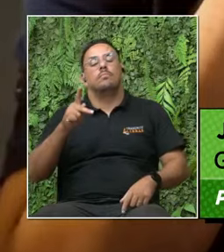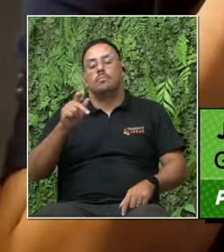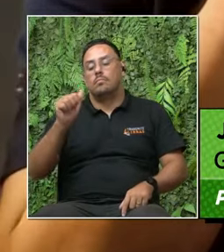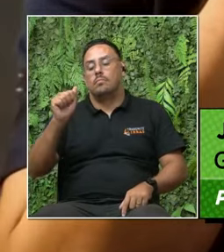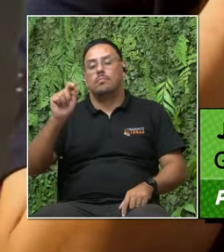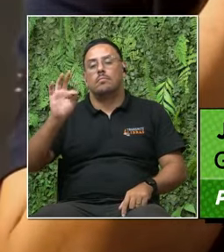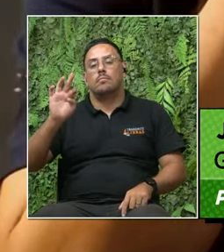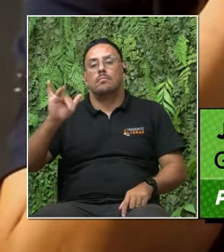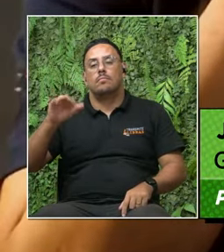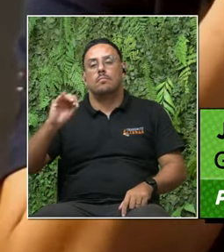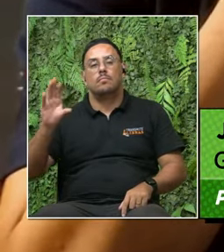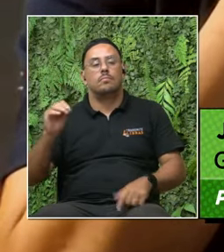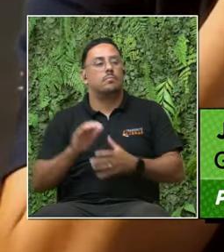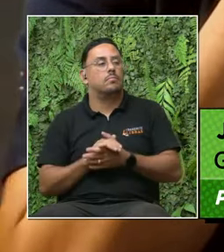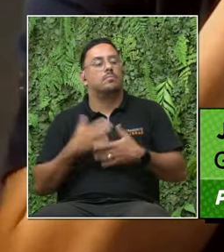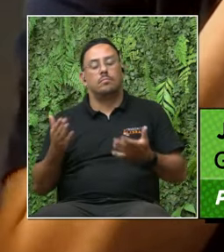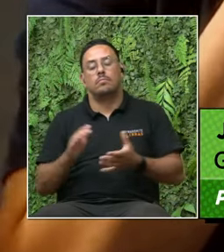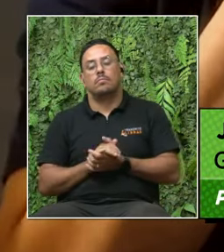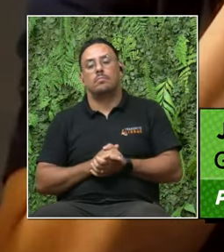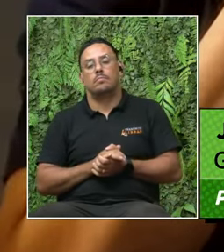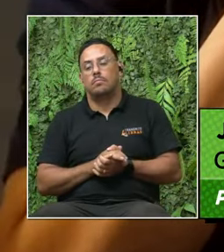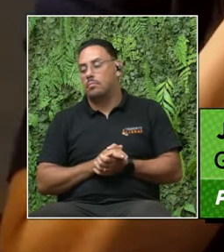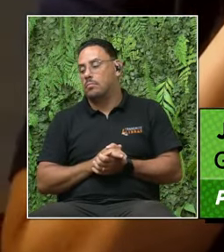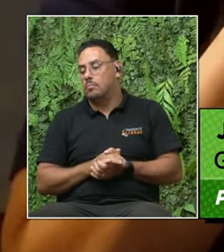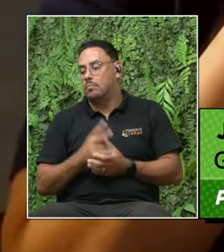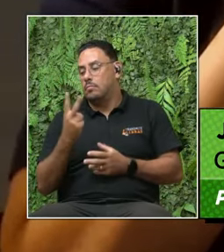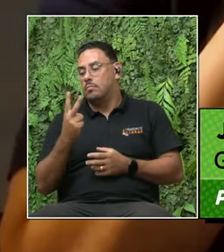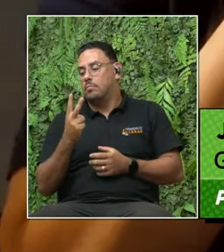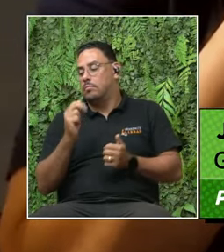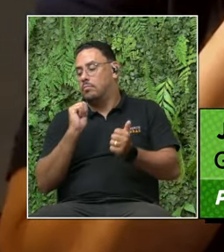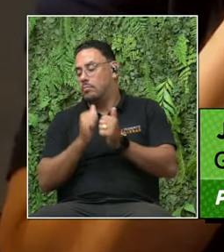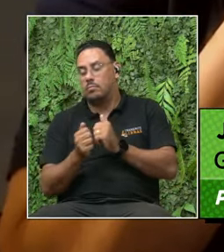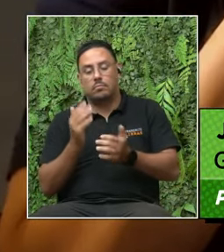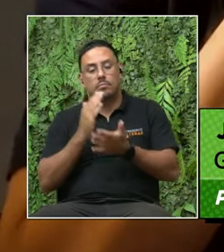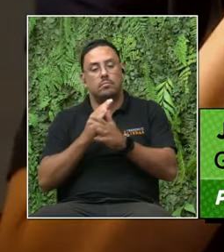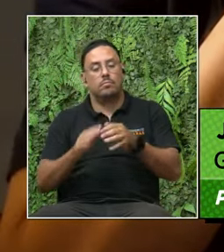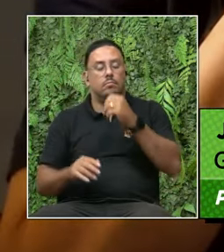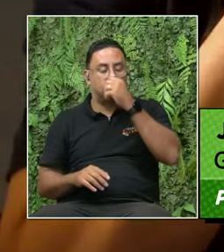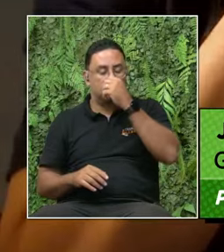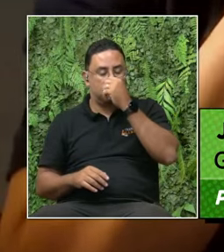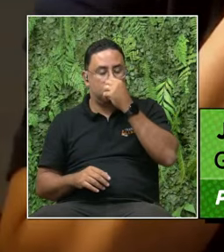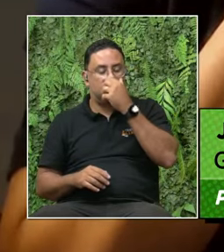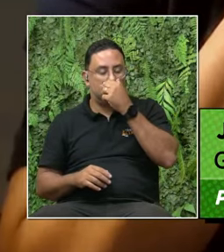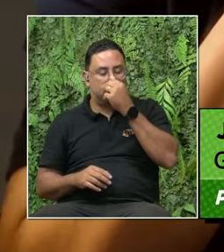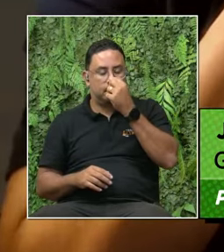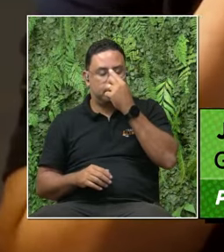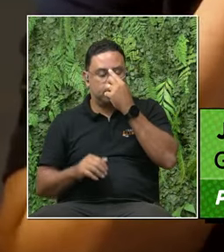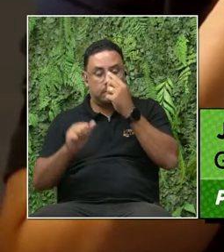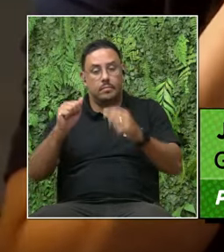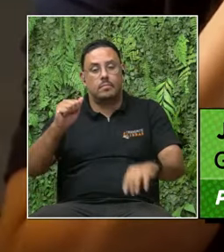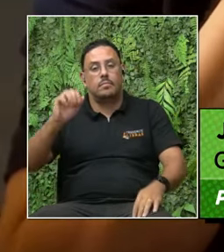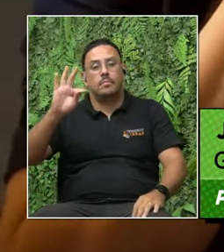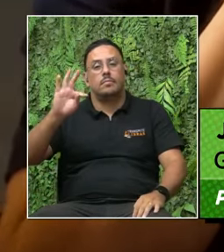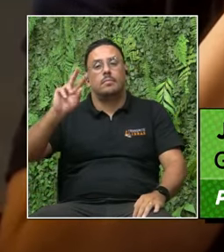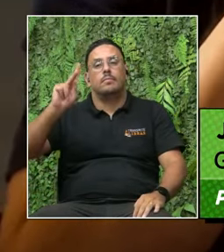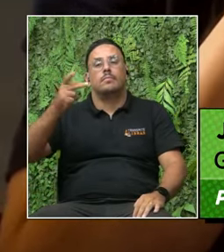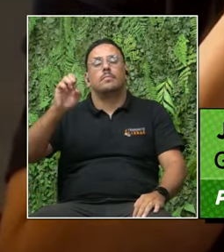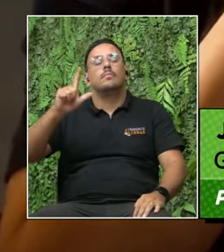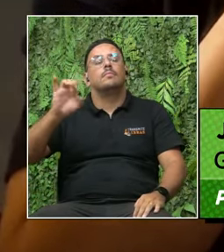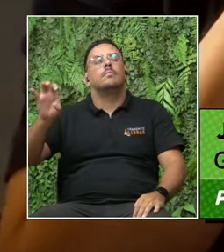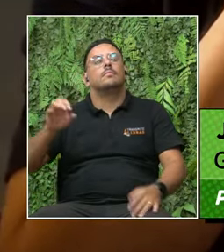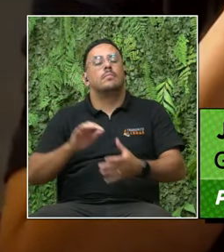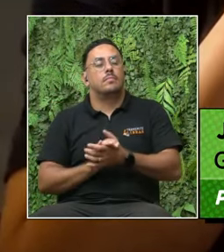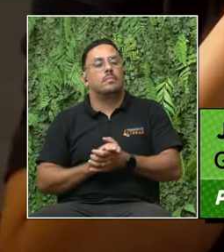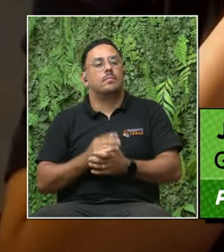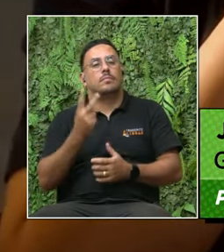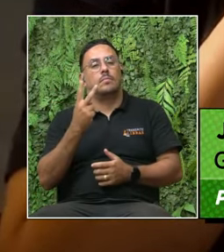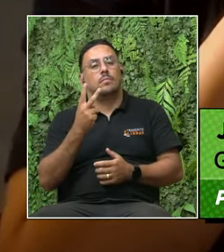ano irmão não foi para Patrocínio e foi para foram dois jogos fora atletic também a pô brincadeira fal que dois jogos